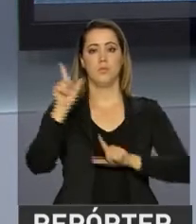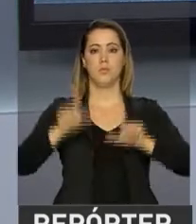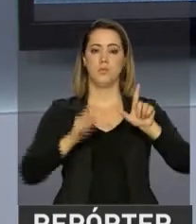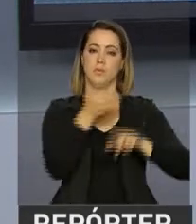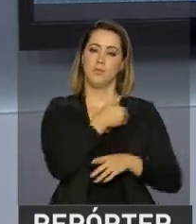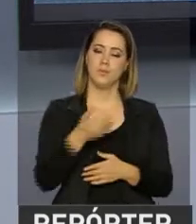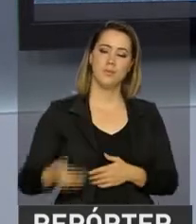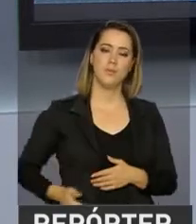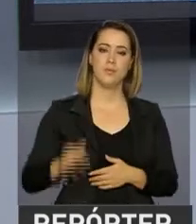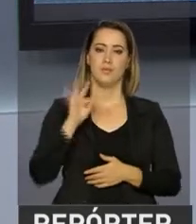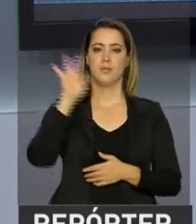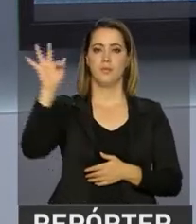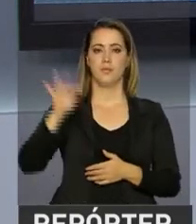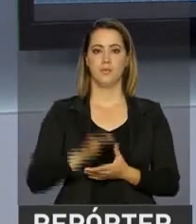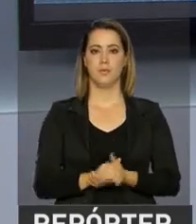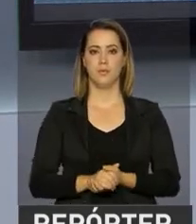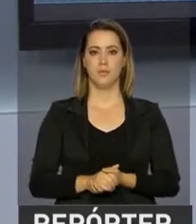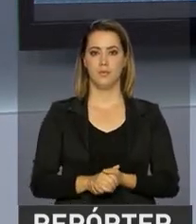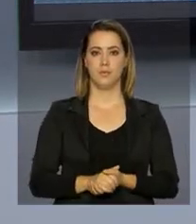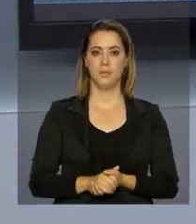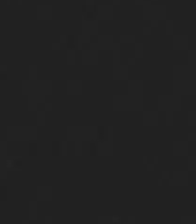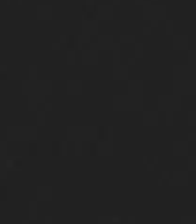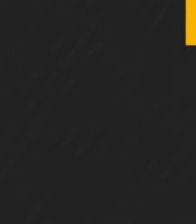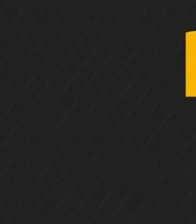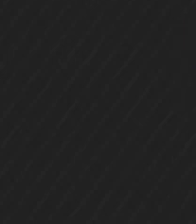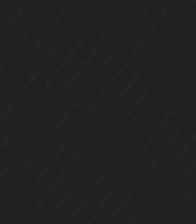nbr a tv do governo federal